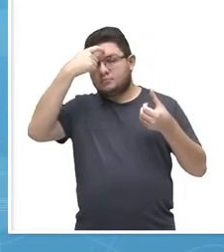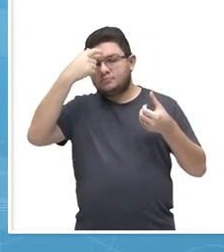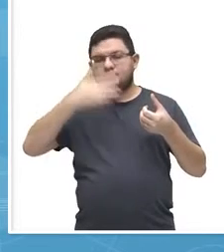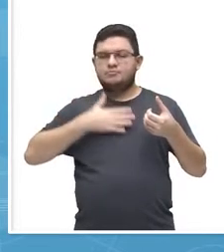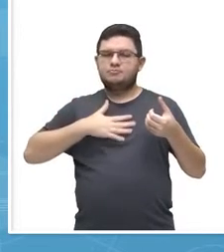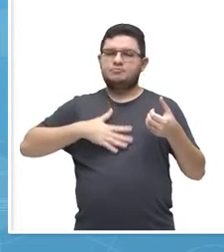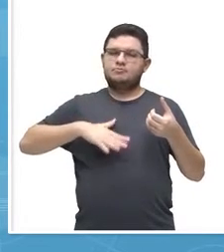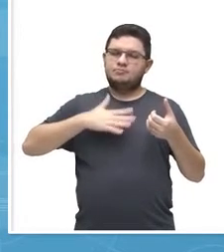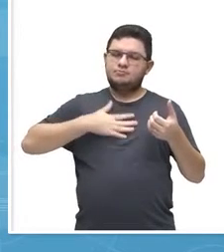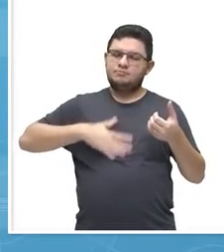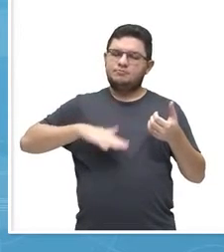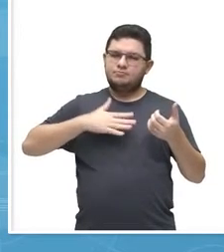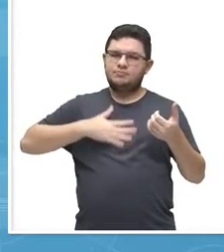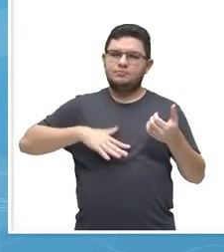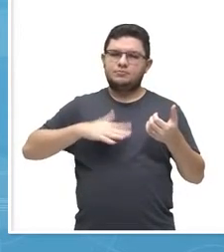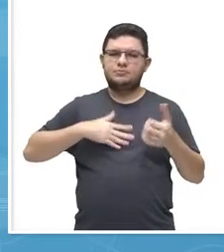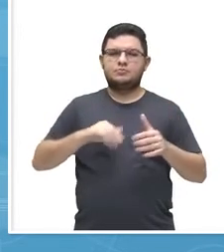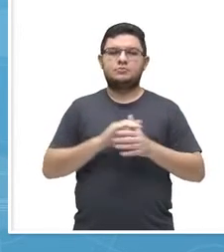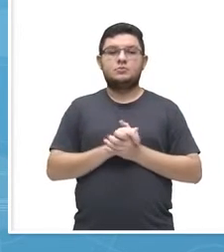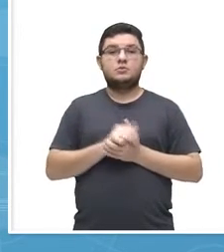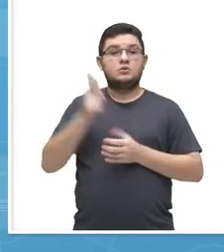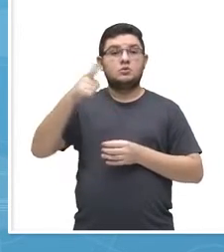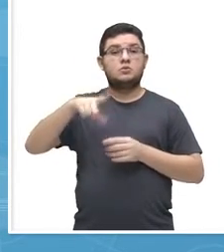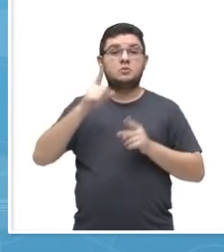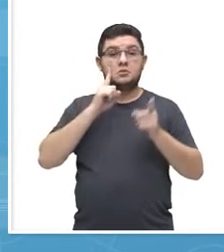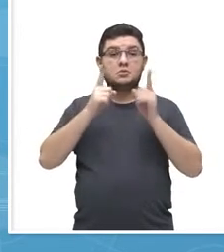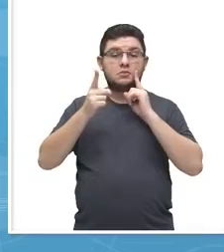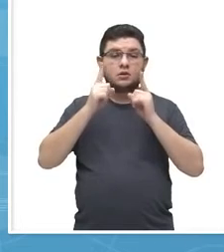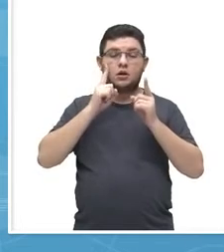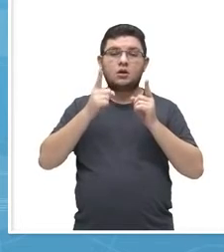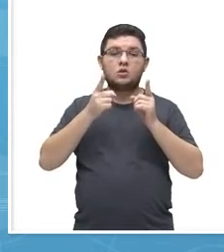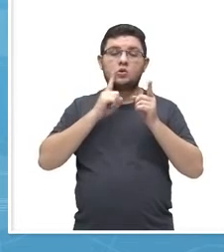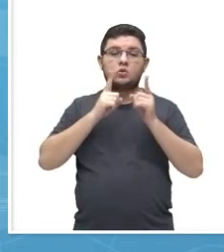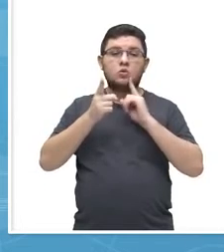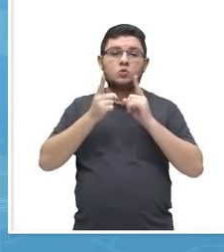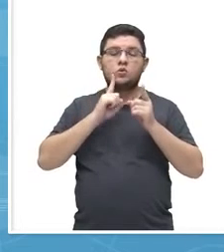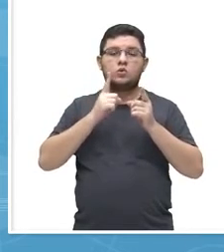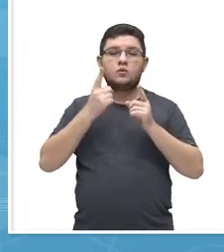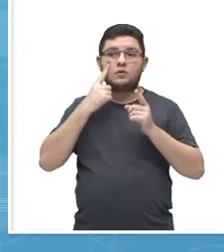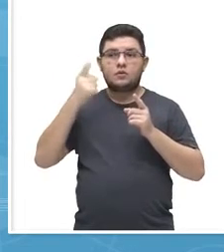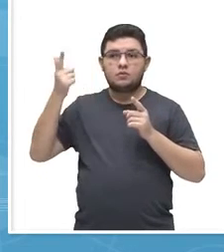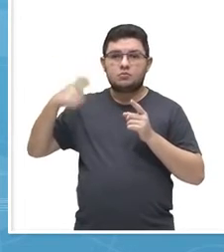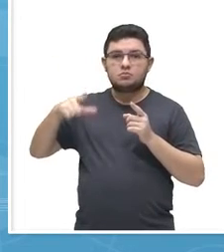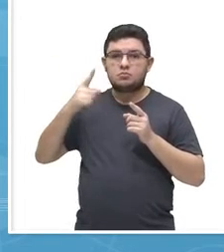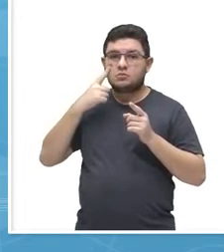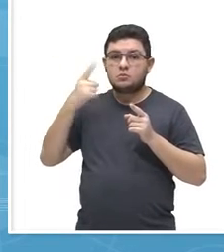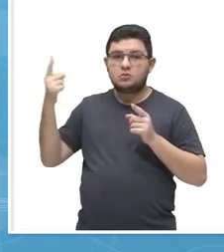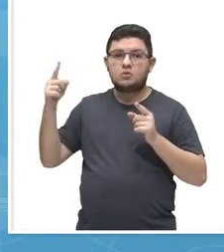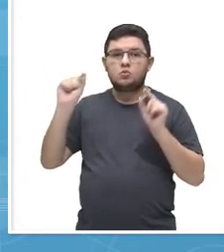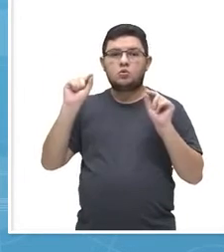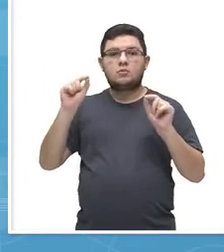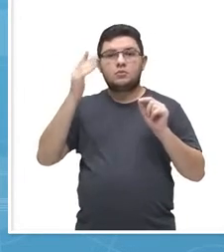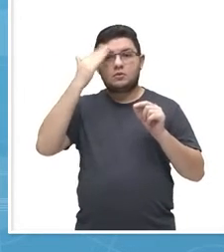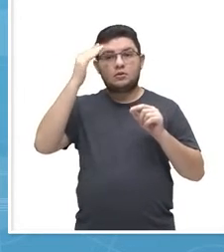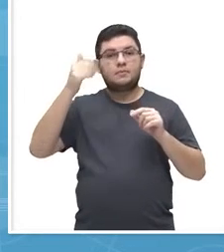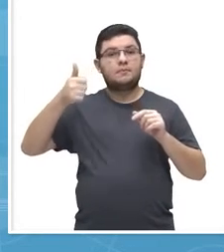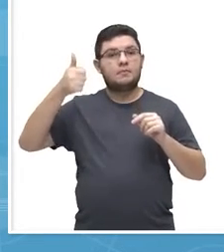vão rever o diálogo para compreender um pouquinho melhor do que foi essa conversa entre esses amigos. Vamos